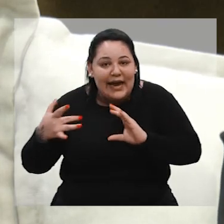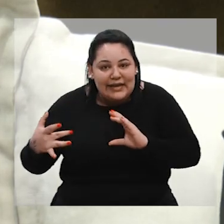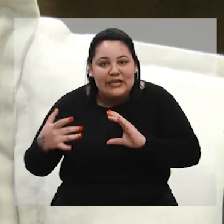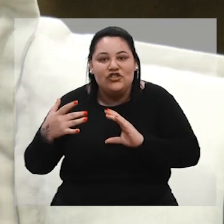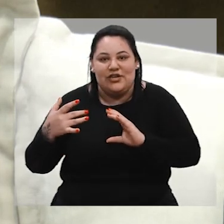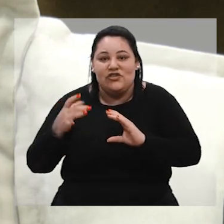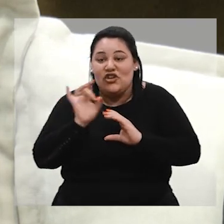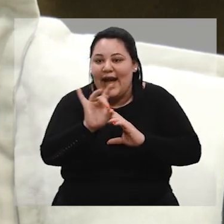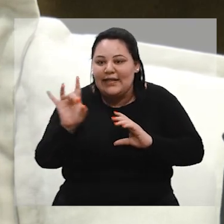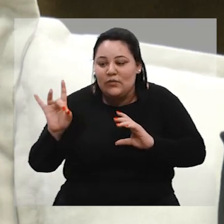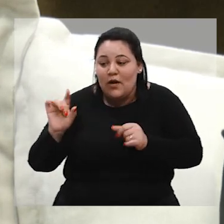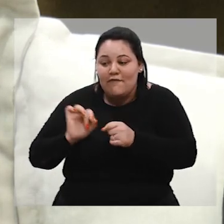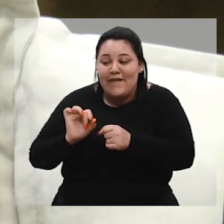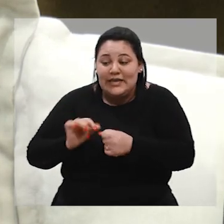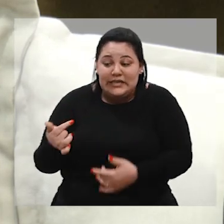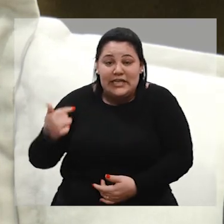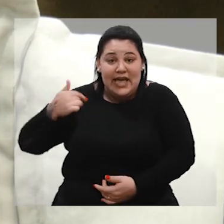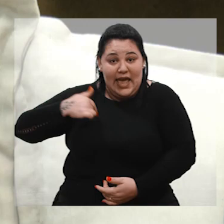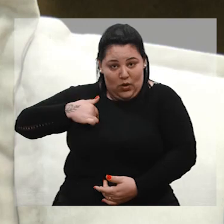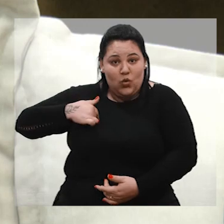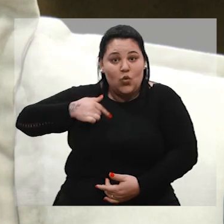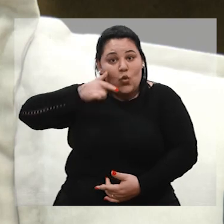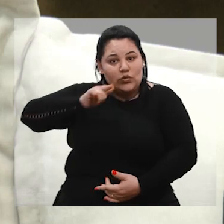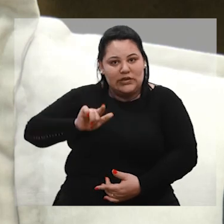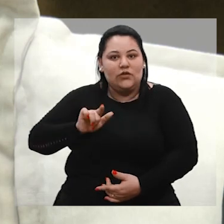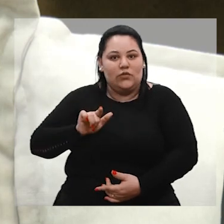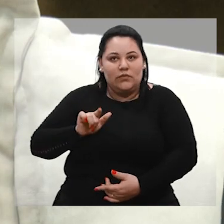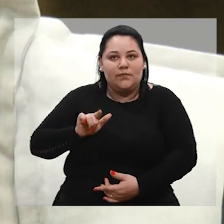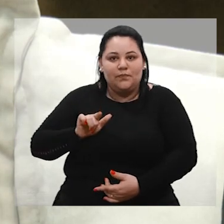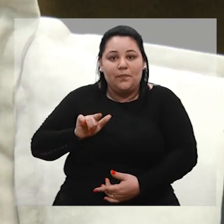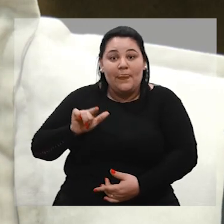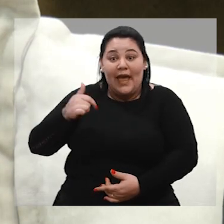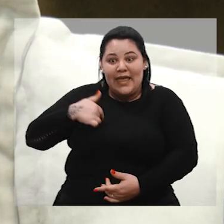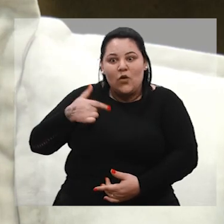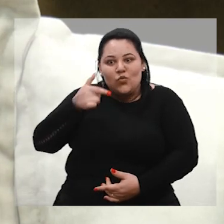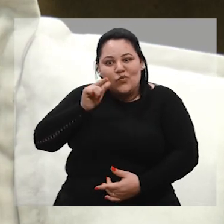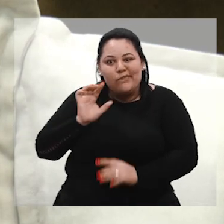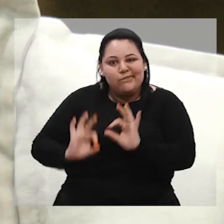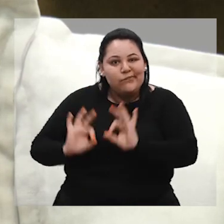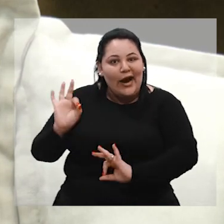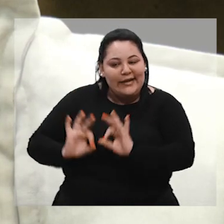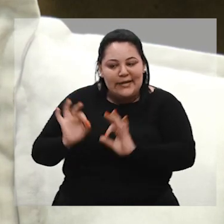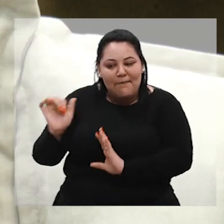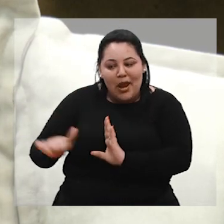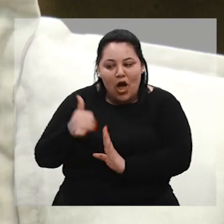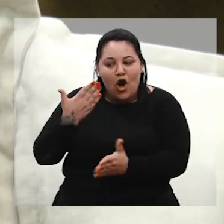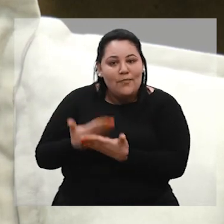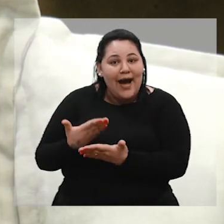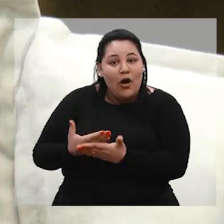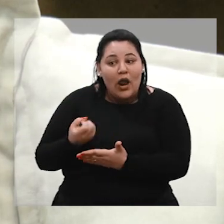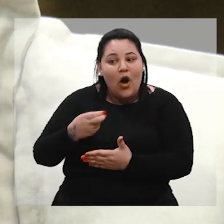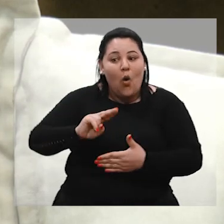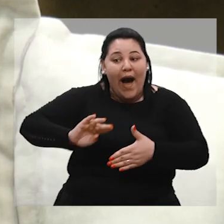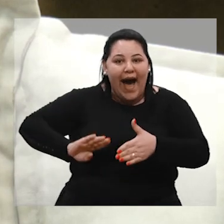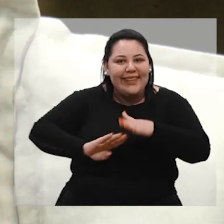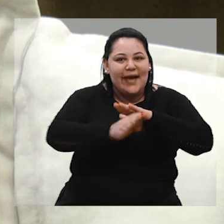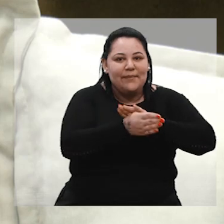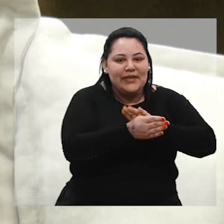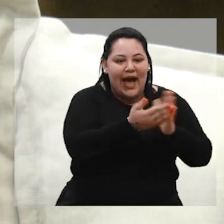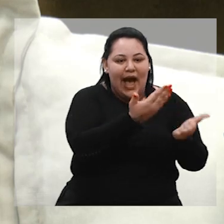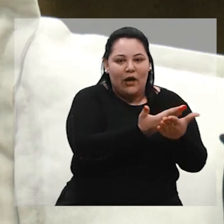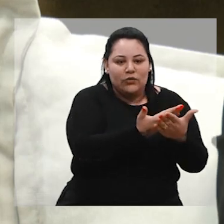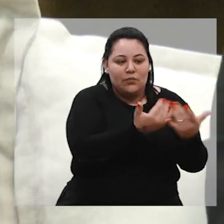funciona, né, a determinada criança, isso faz com que eu consiga